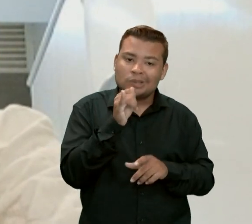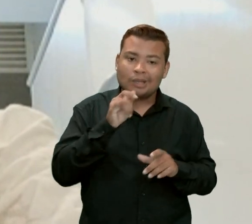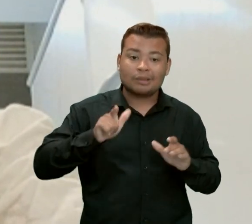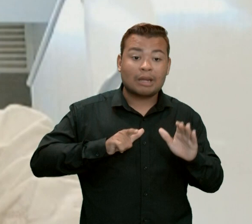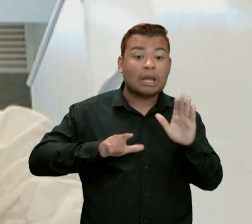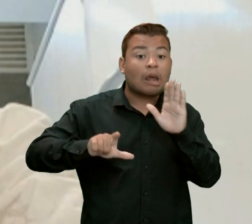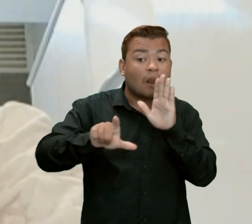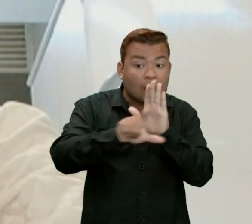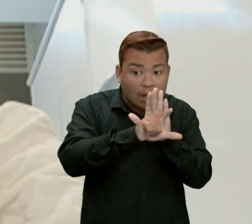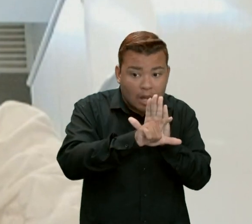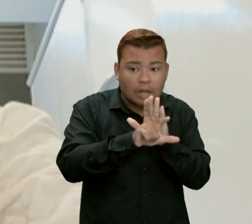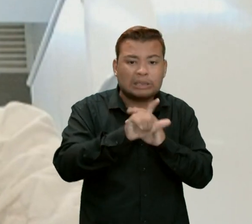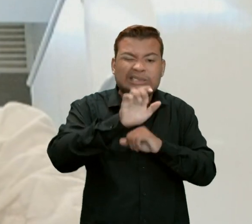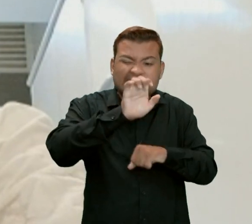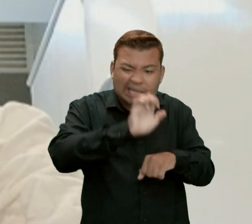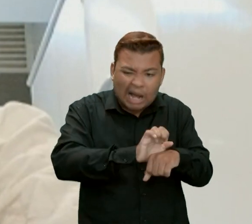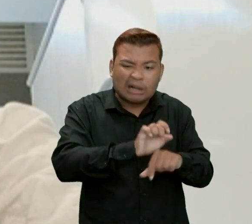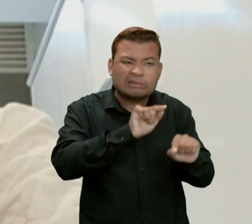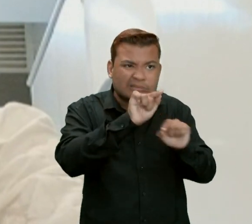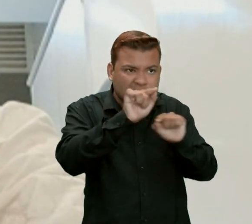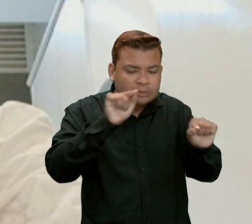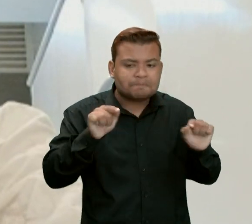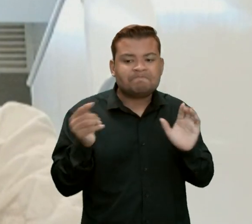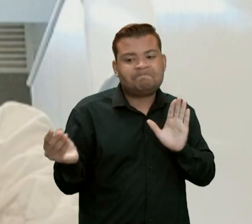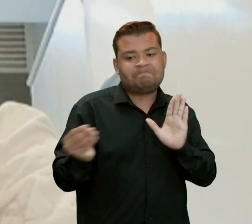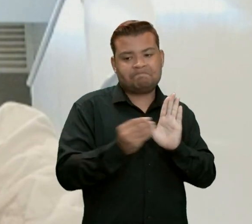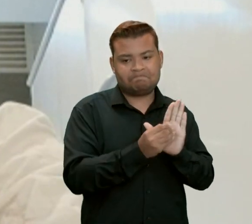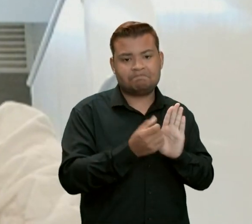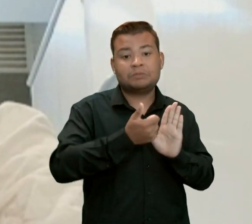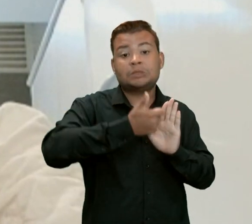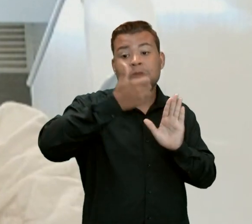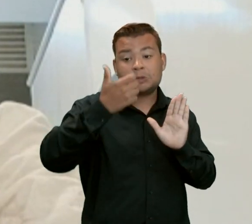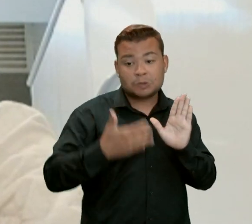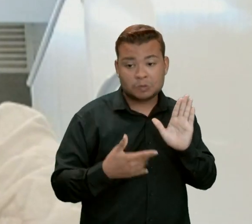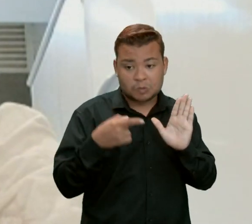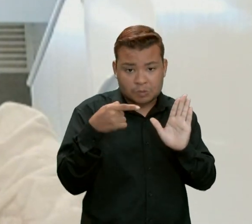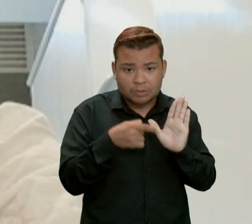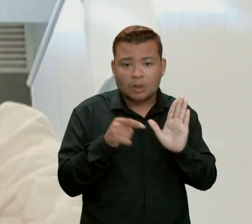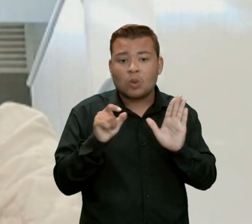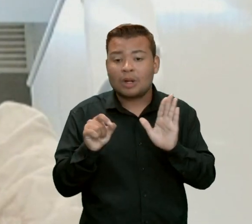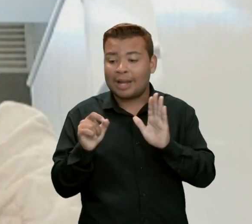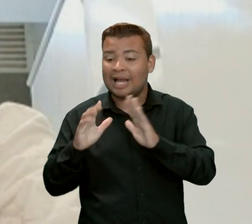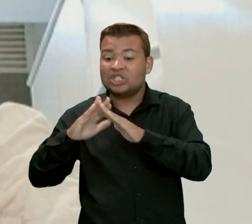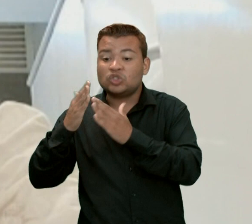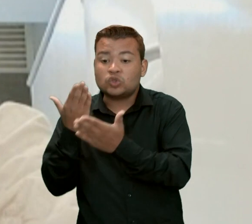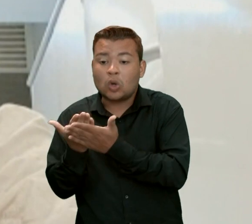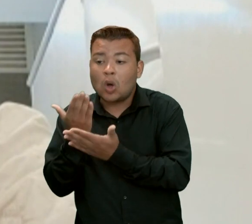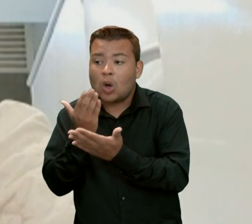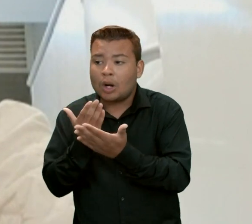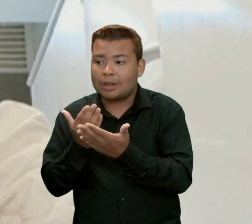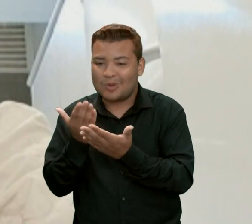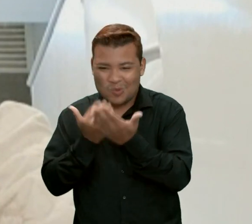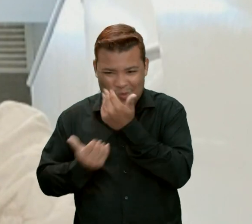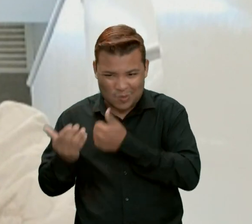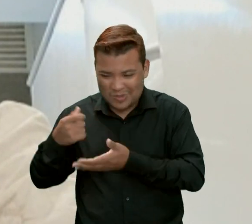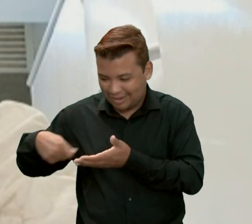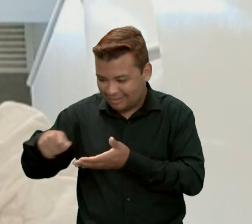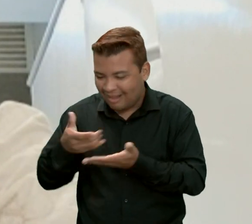que impedem, né, que exista isso na merenda escolar, que venda isso,